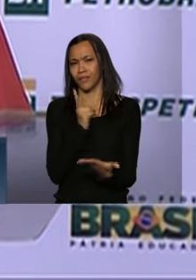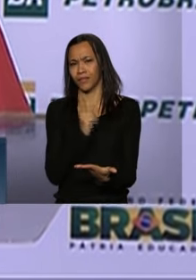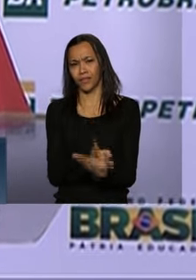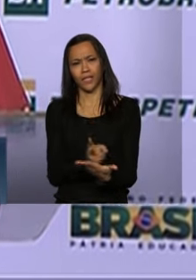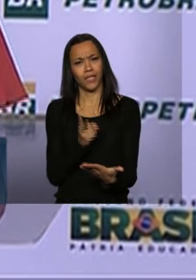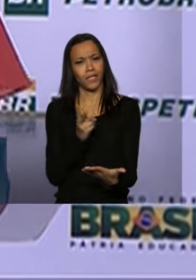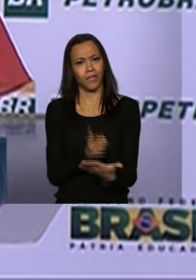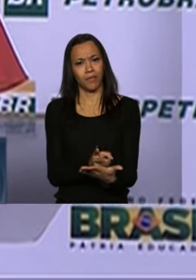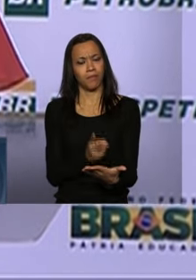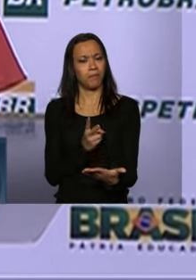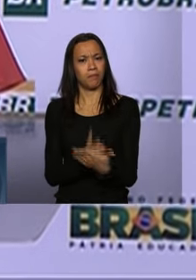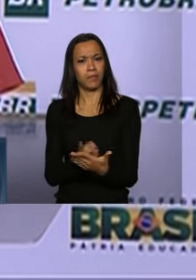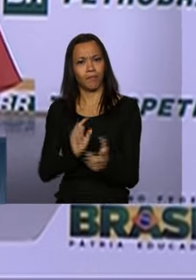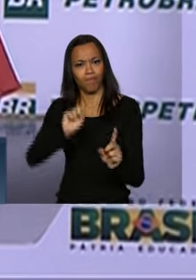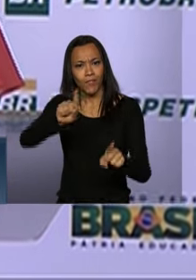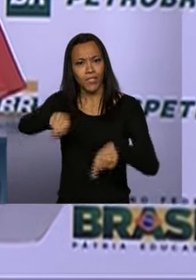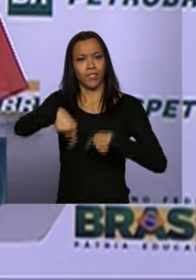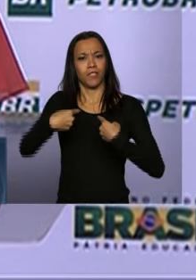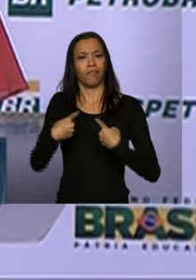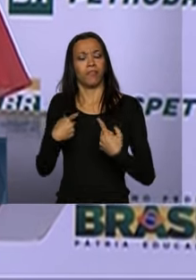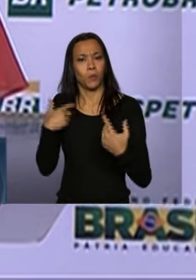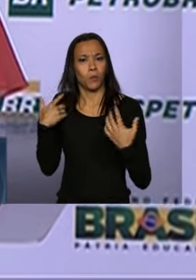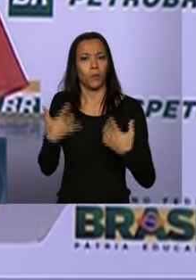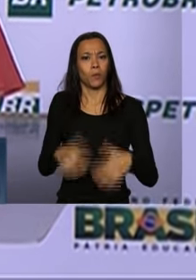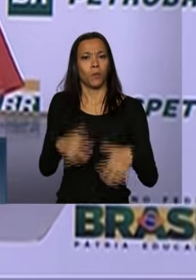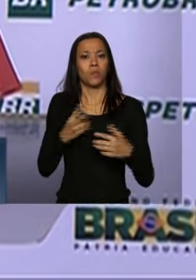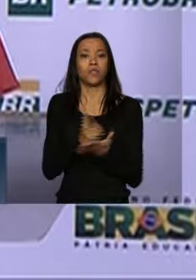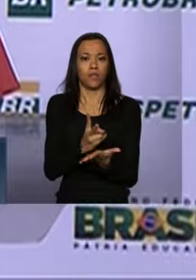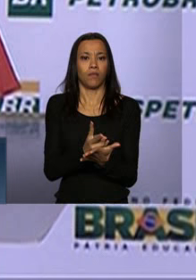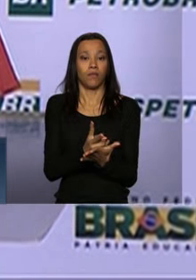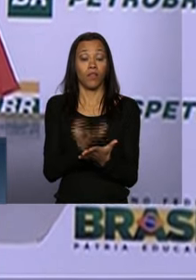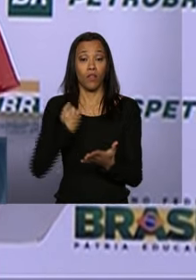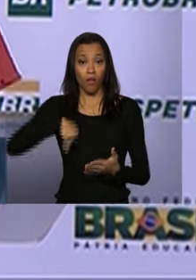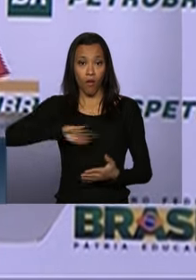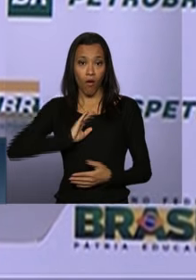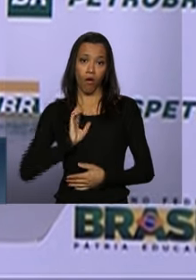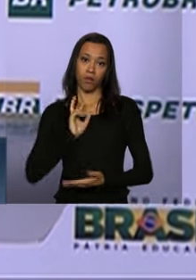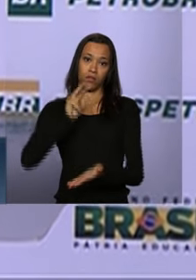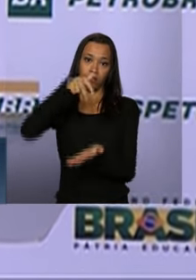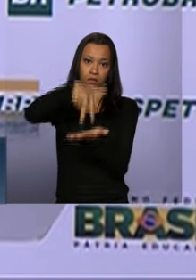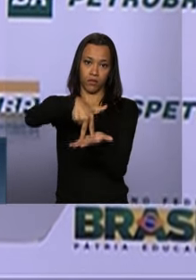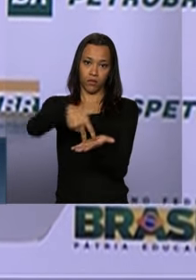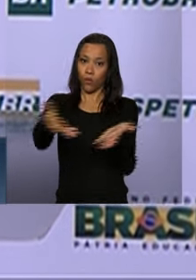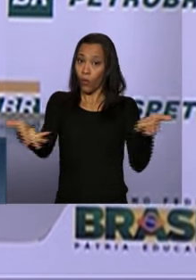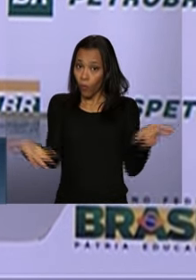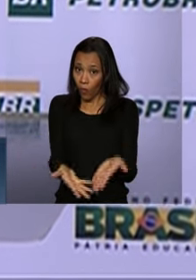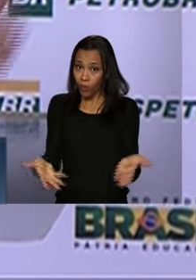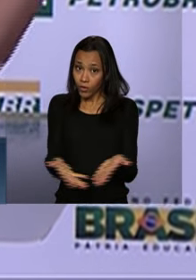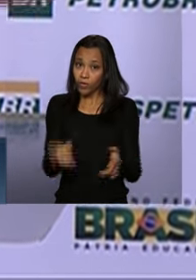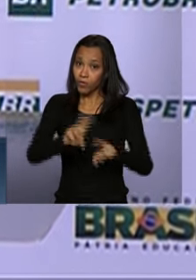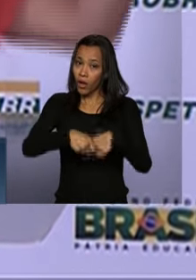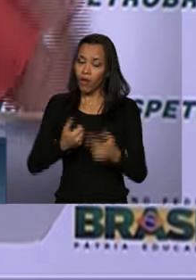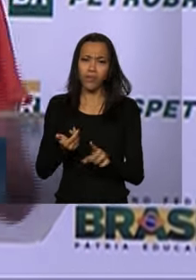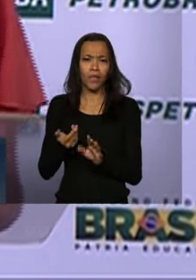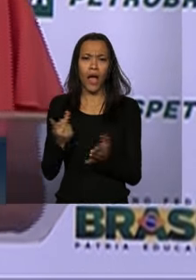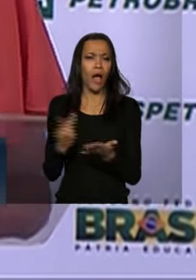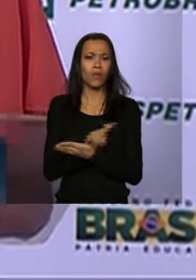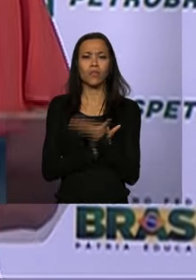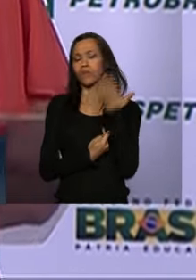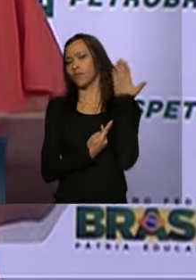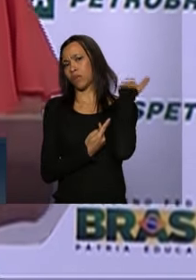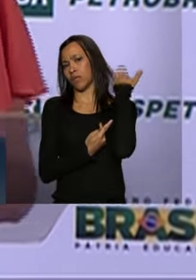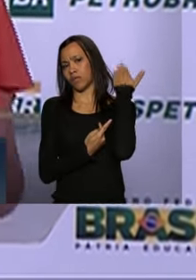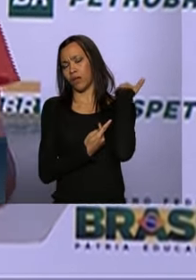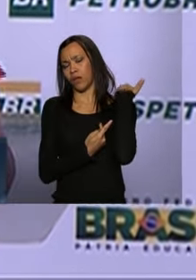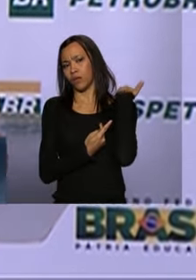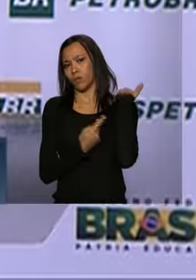desafios. Nós estamos aqui hoje porque enfrentamos lá atrás